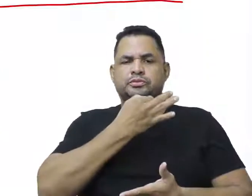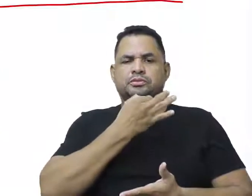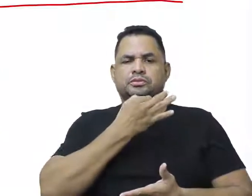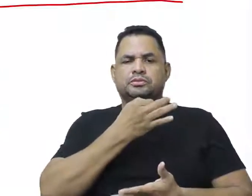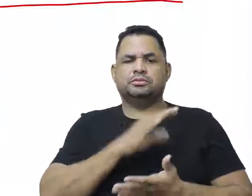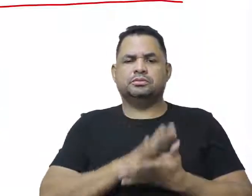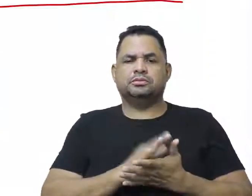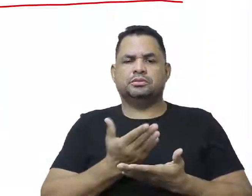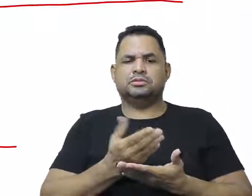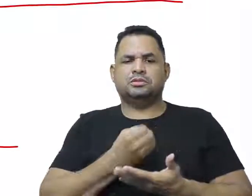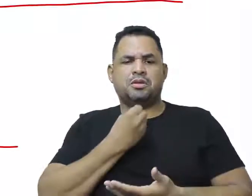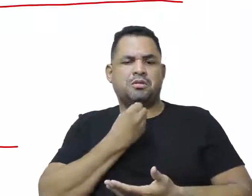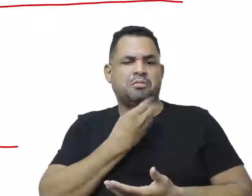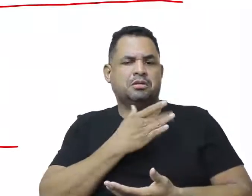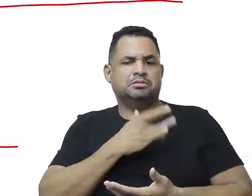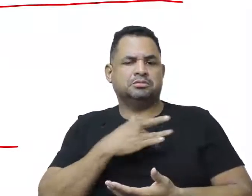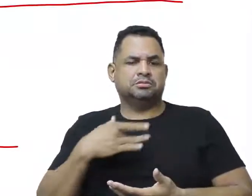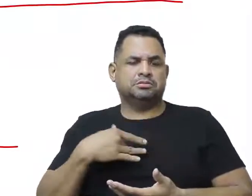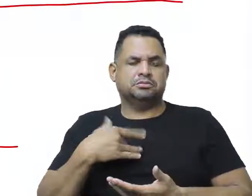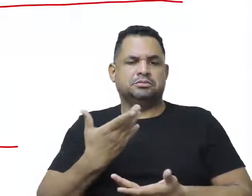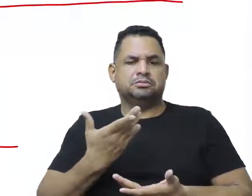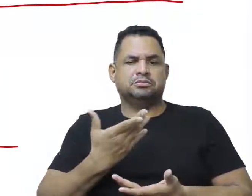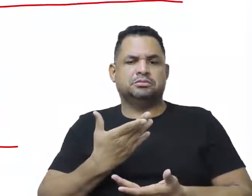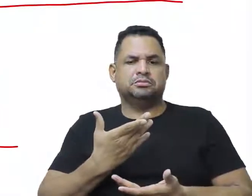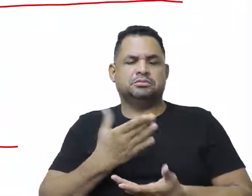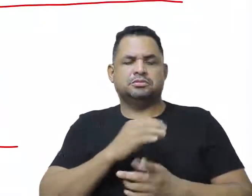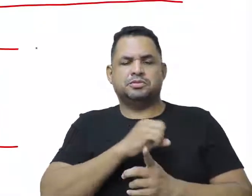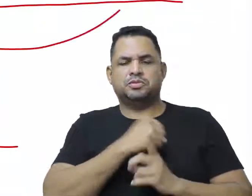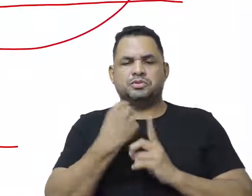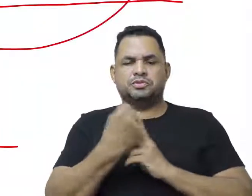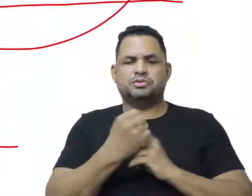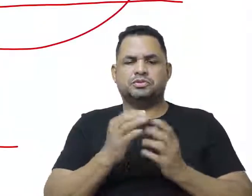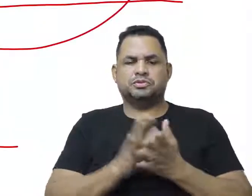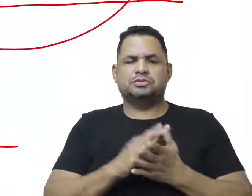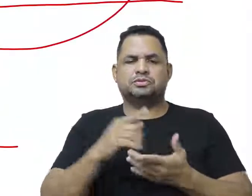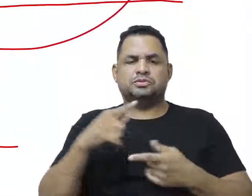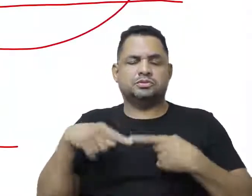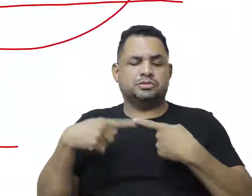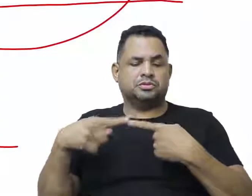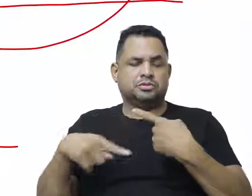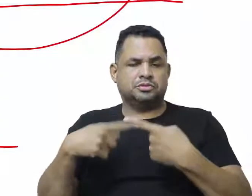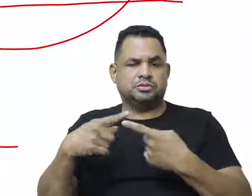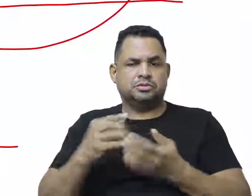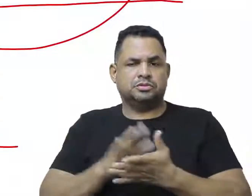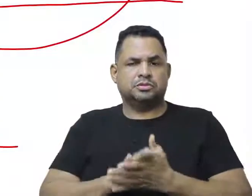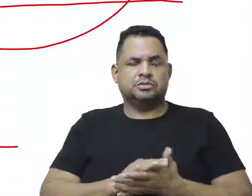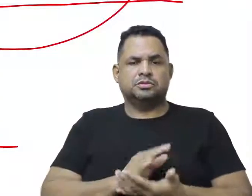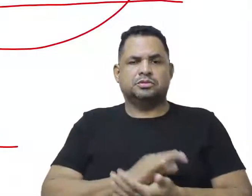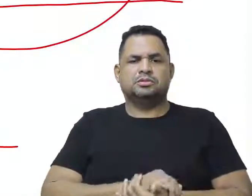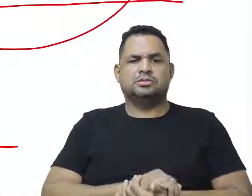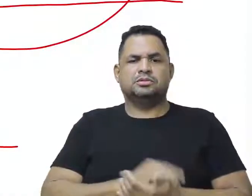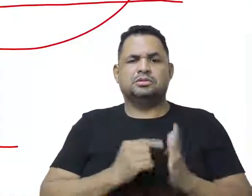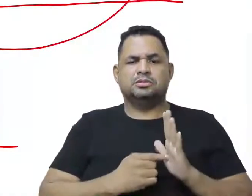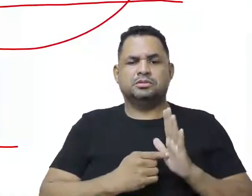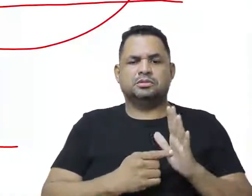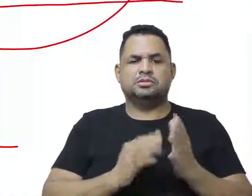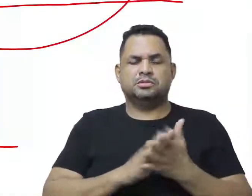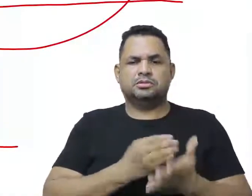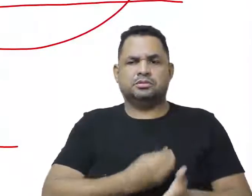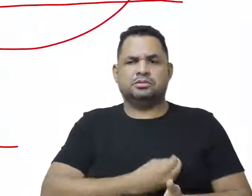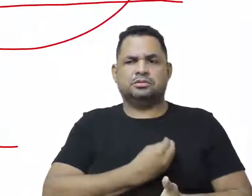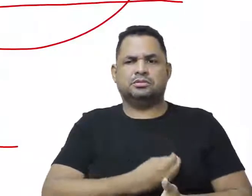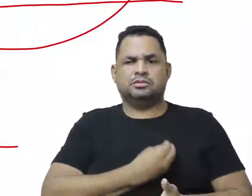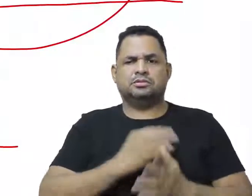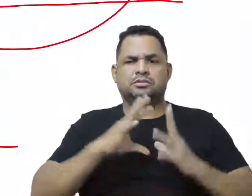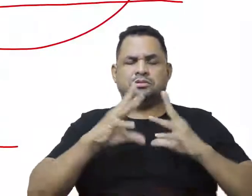aos benefícios sociais e outras consequências da globalização né que a globalização traz na vida